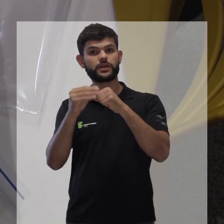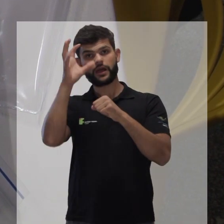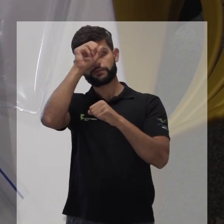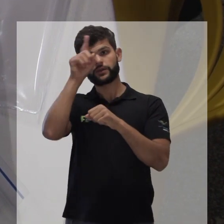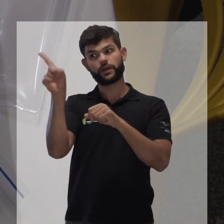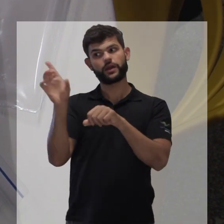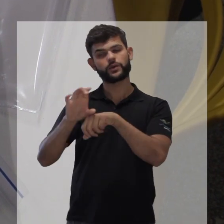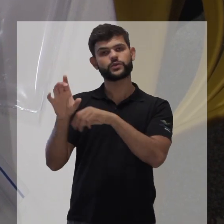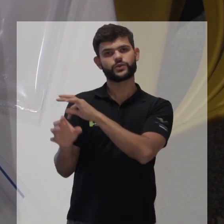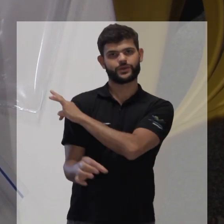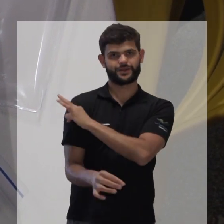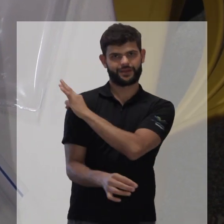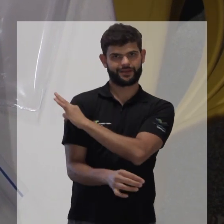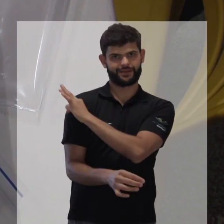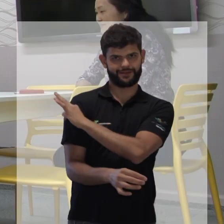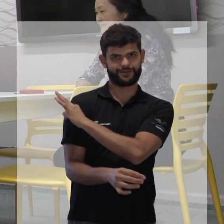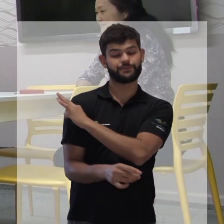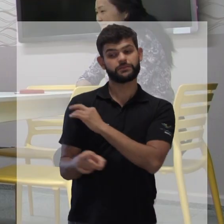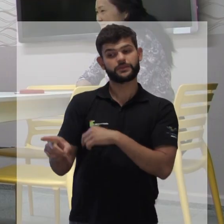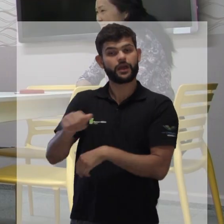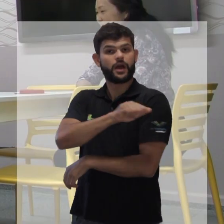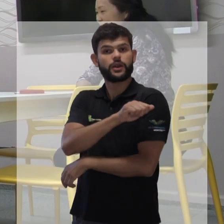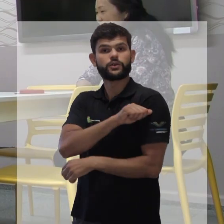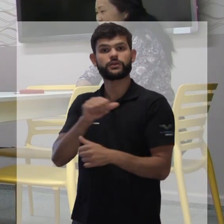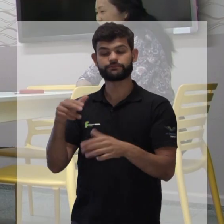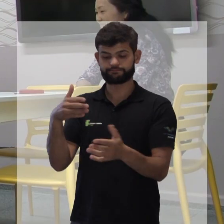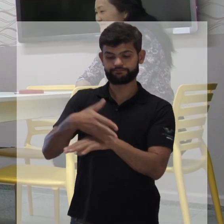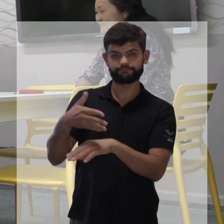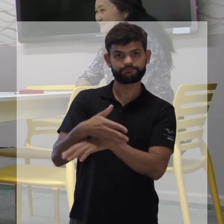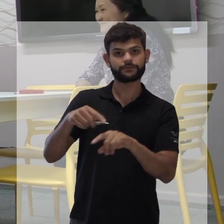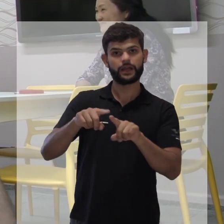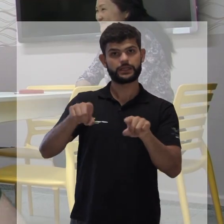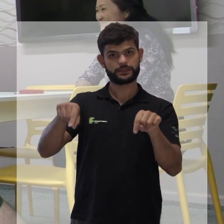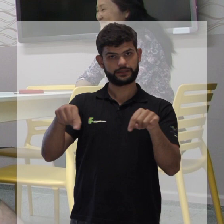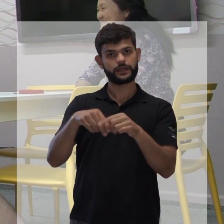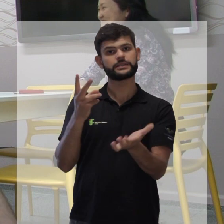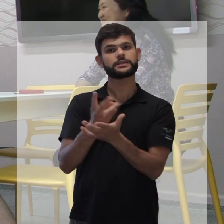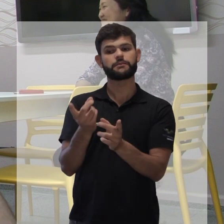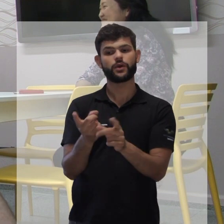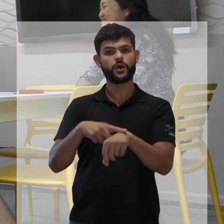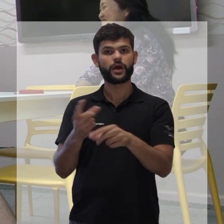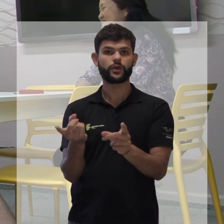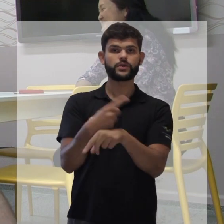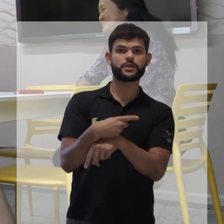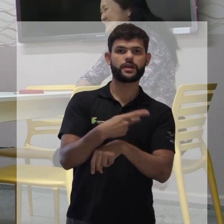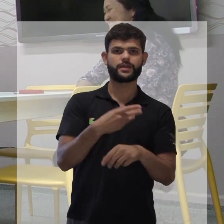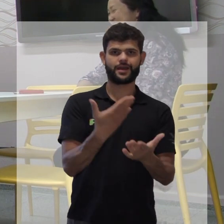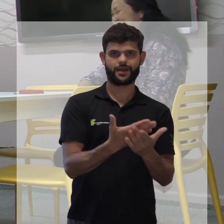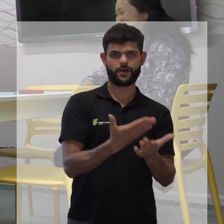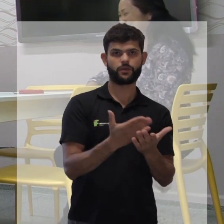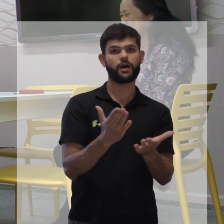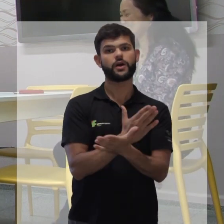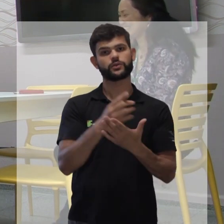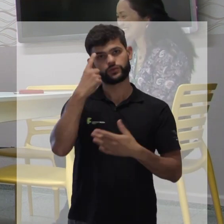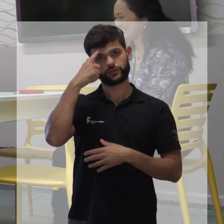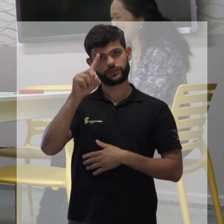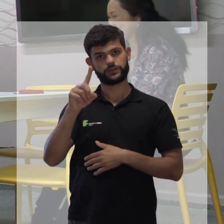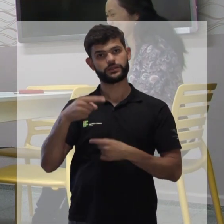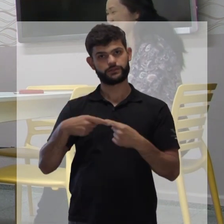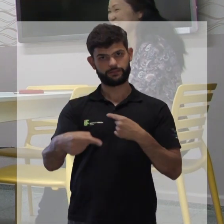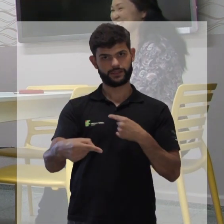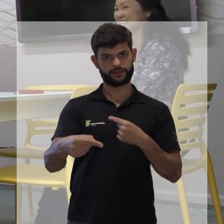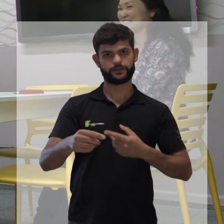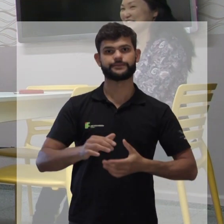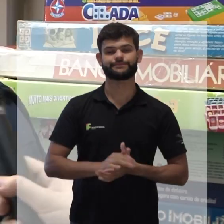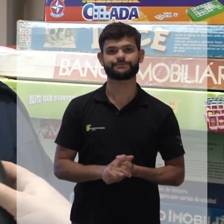conhecimentos aprendidos no curso técnico. Os estudantes frequentam a sala de recursos multifuncionais no contraturno, algumas vezes